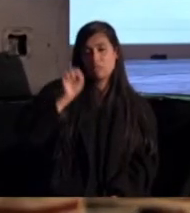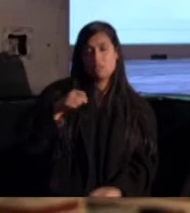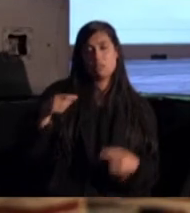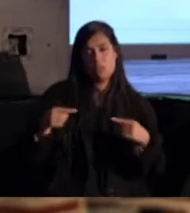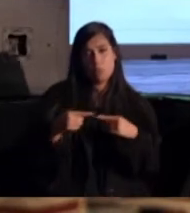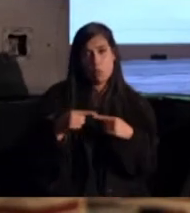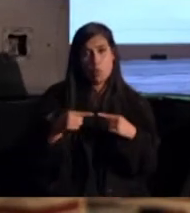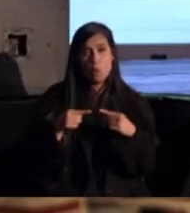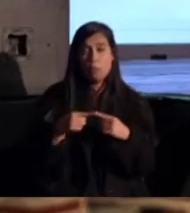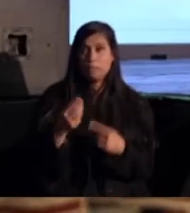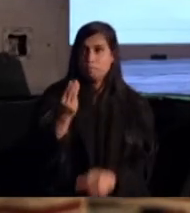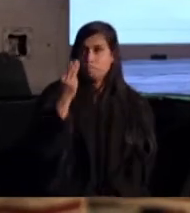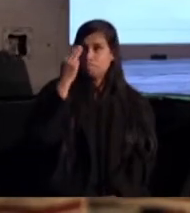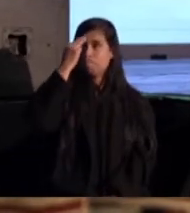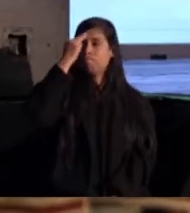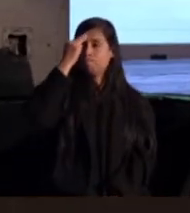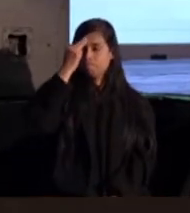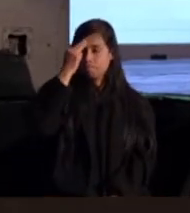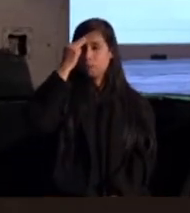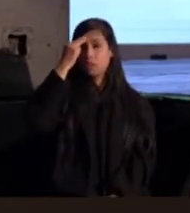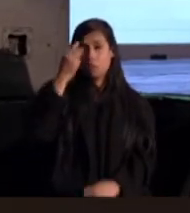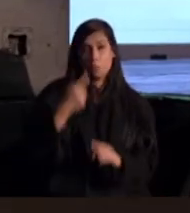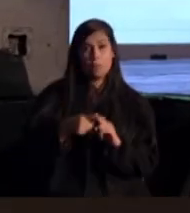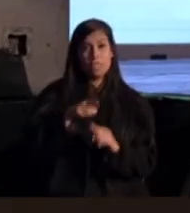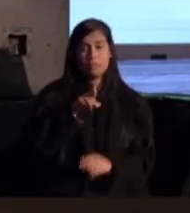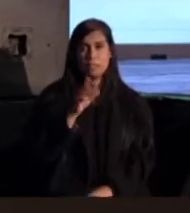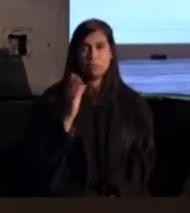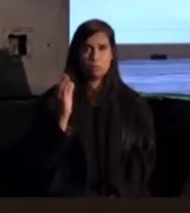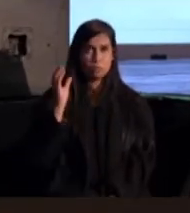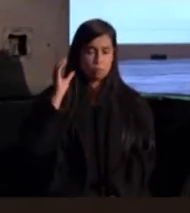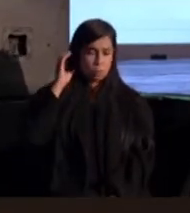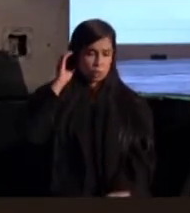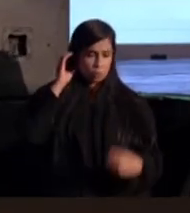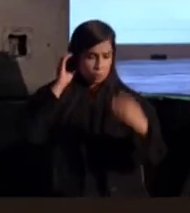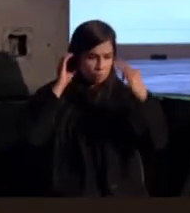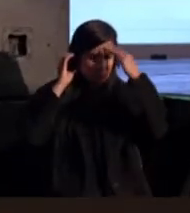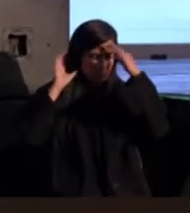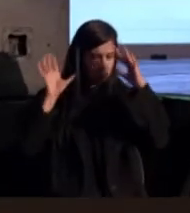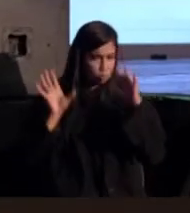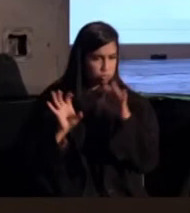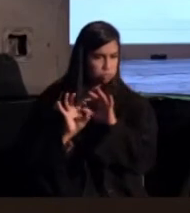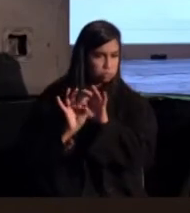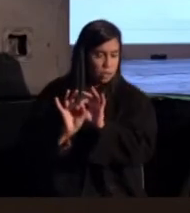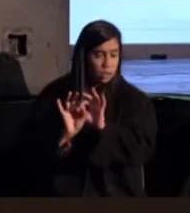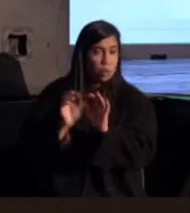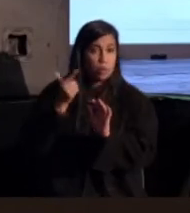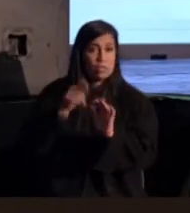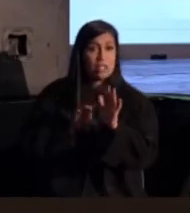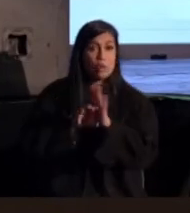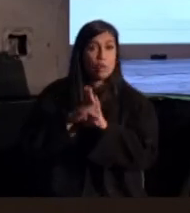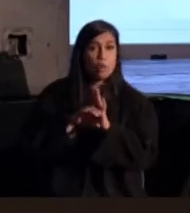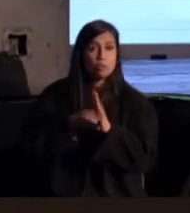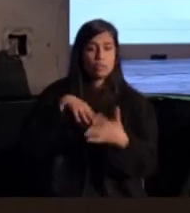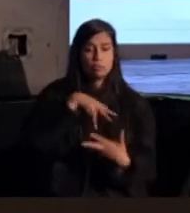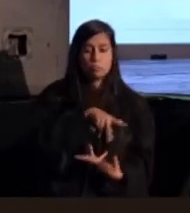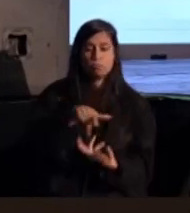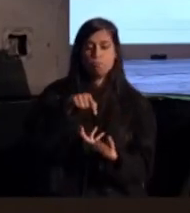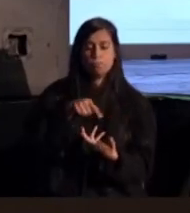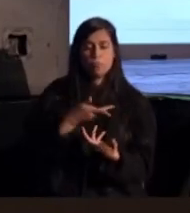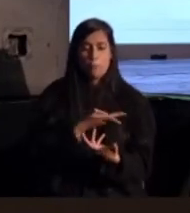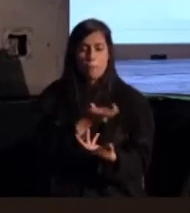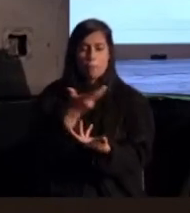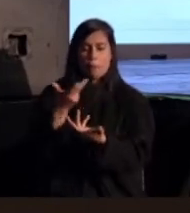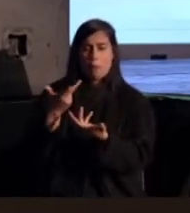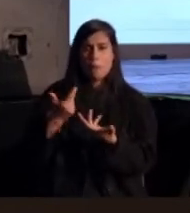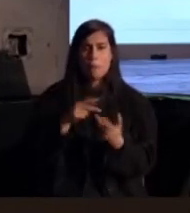A racionalidade, nossa capacidade de organizar o mundo a partir de categorias, conceitos, a partir de